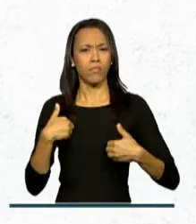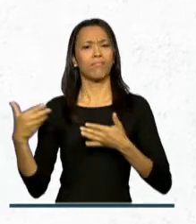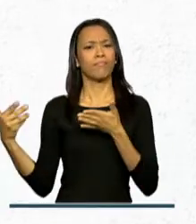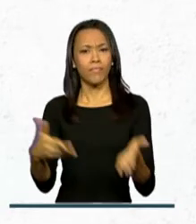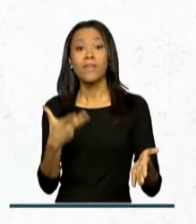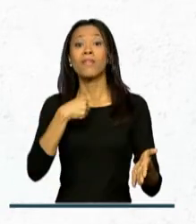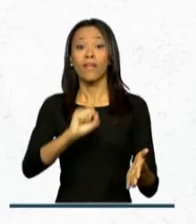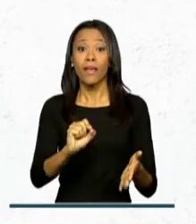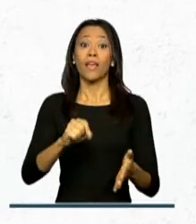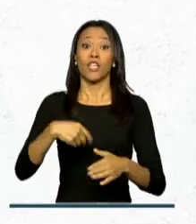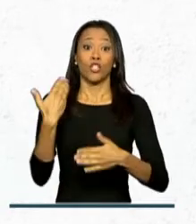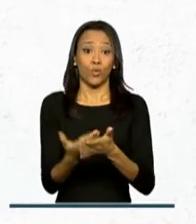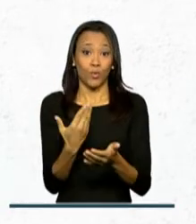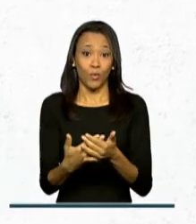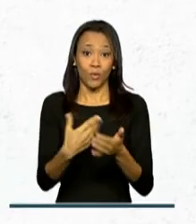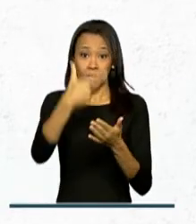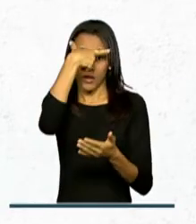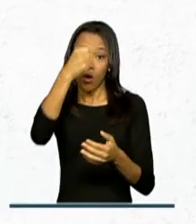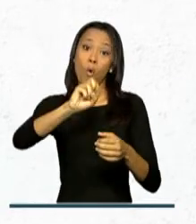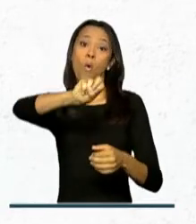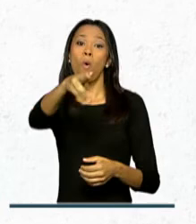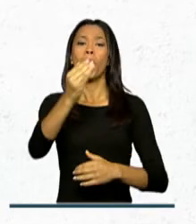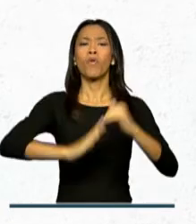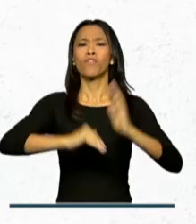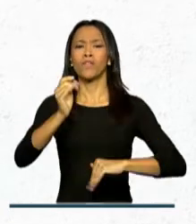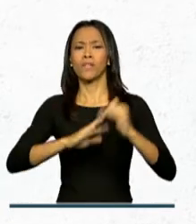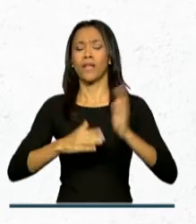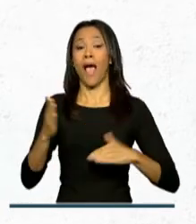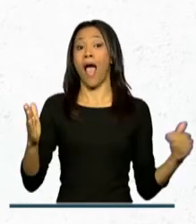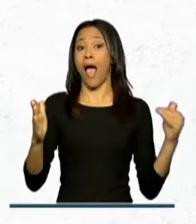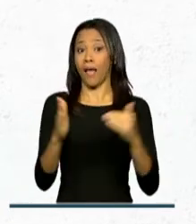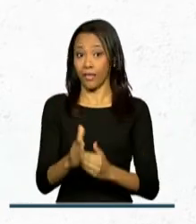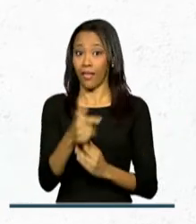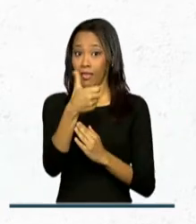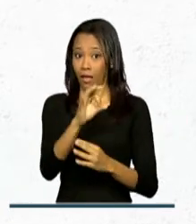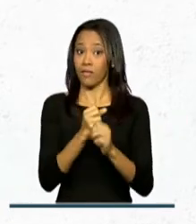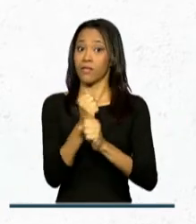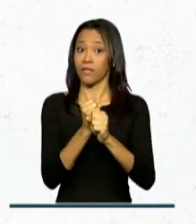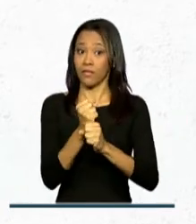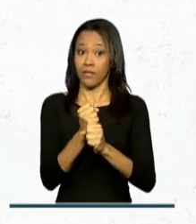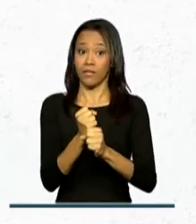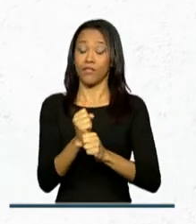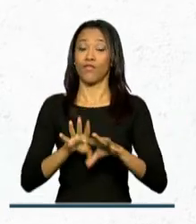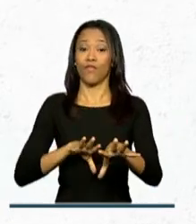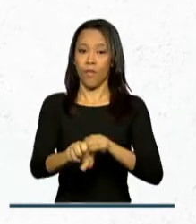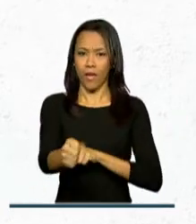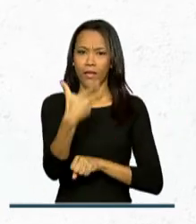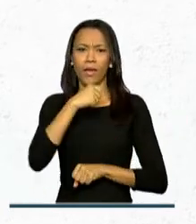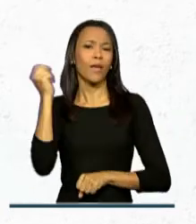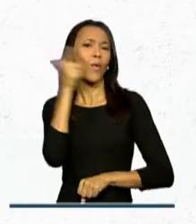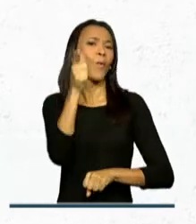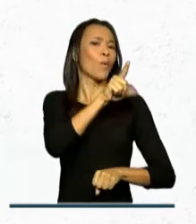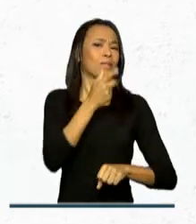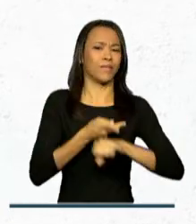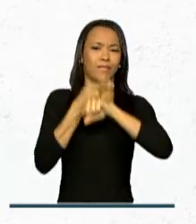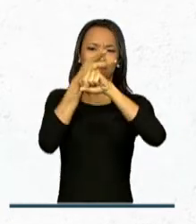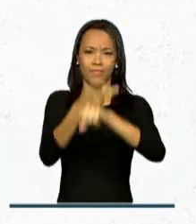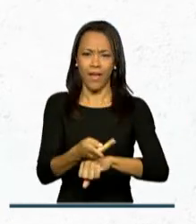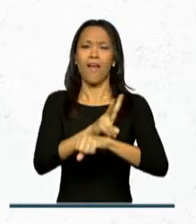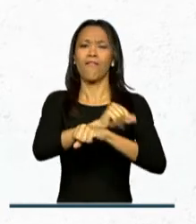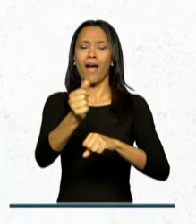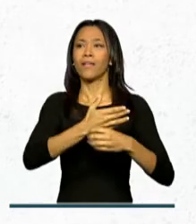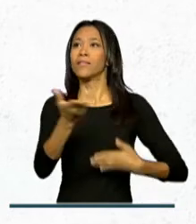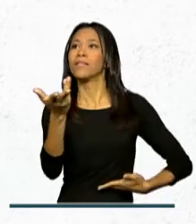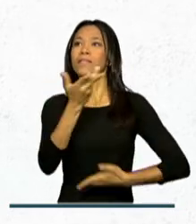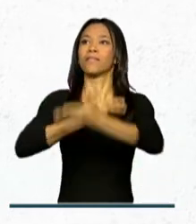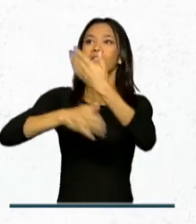participar estudantes de graduação ou profissionais com até 10 anos de formados. Os vencedores terão a possibilidade de realizar um